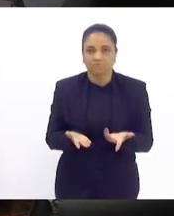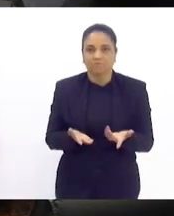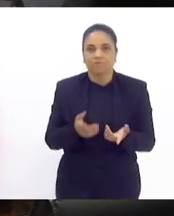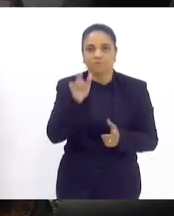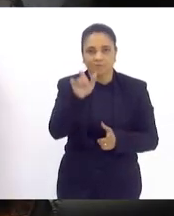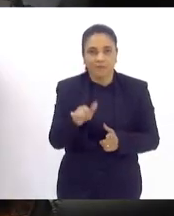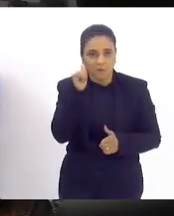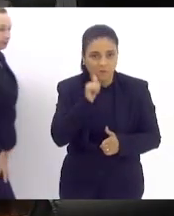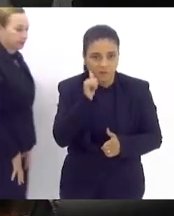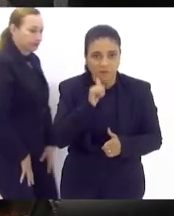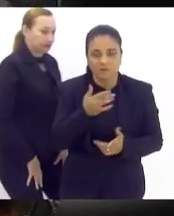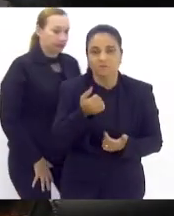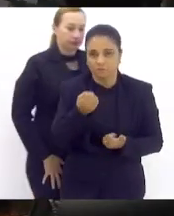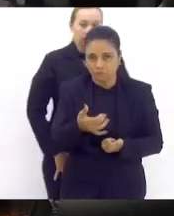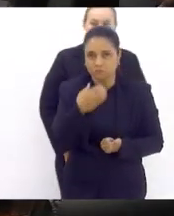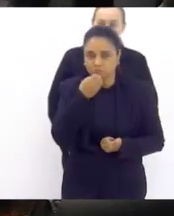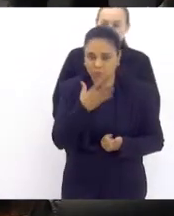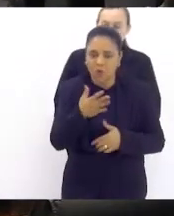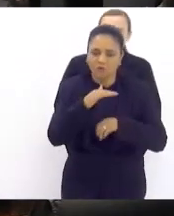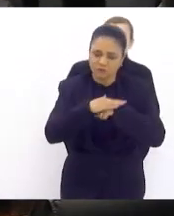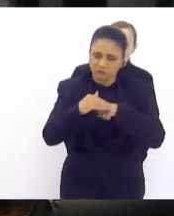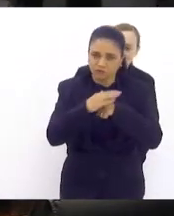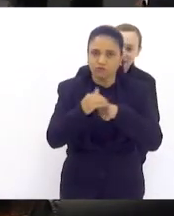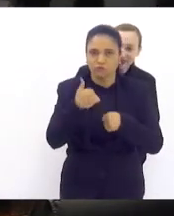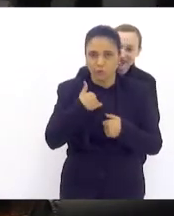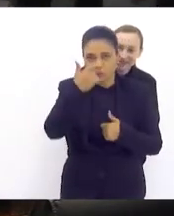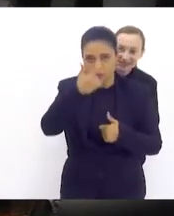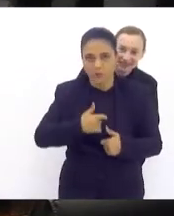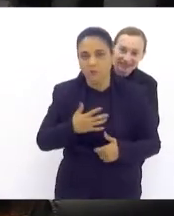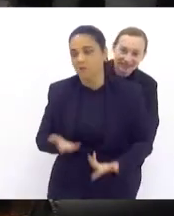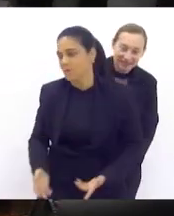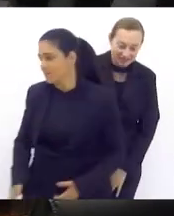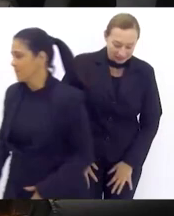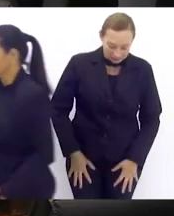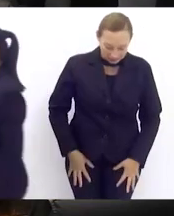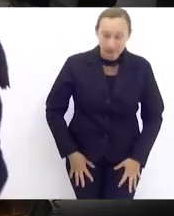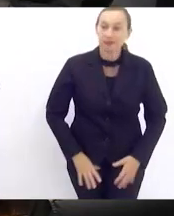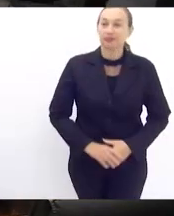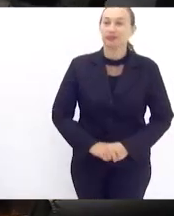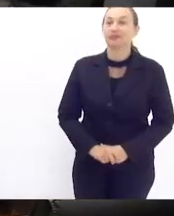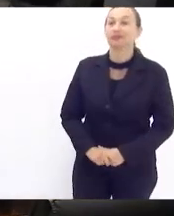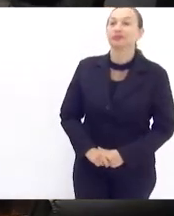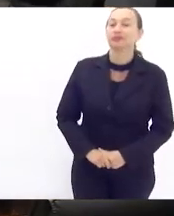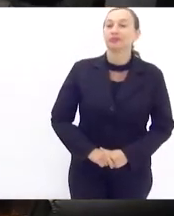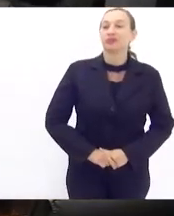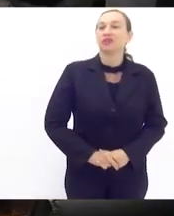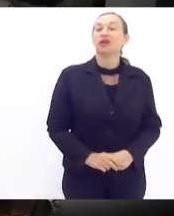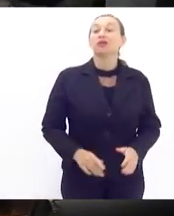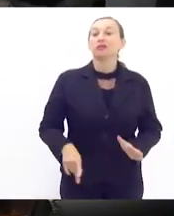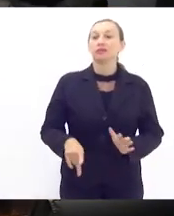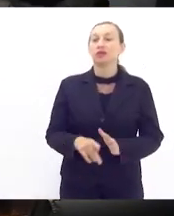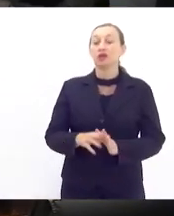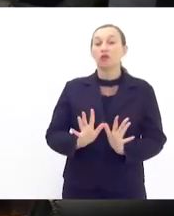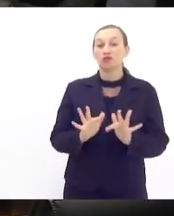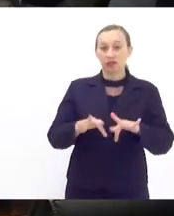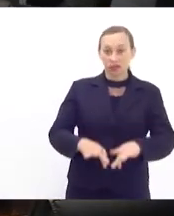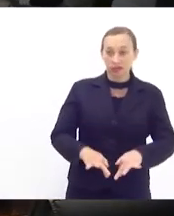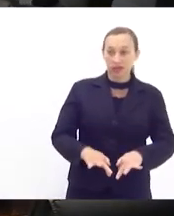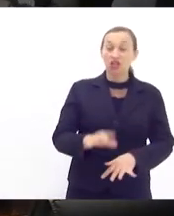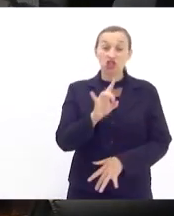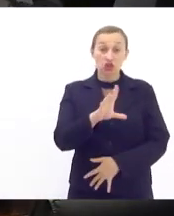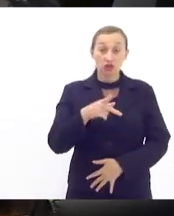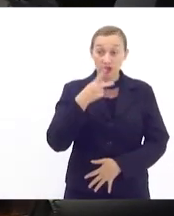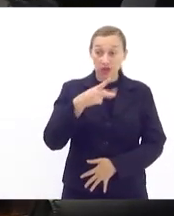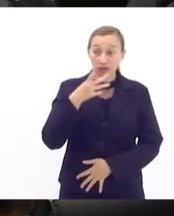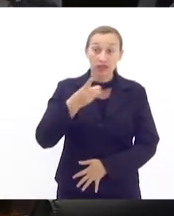muito gentil comigo que nem poderia ter concedido a parte mas isso faz parte aqui da nossa vou concluir só